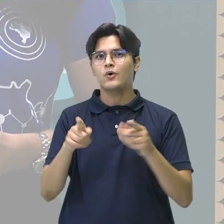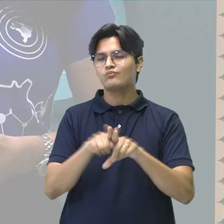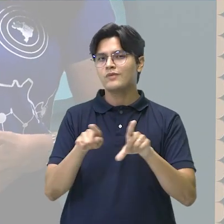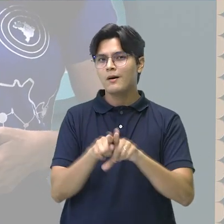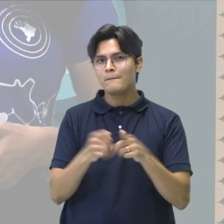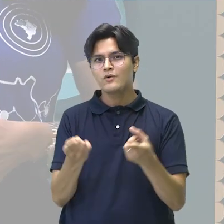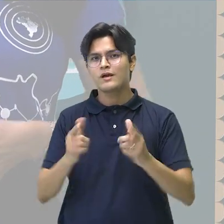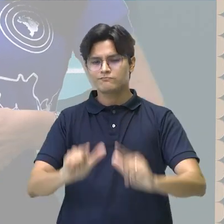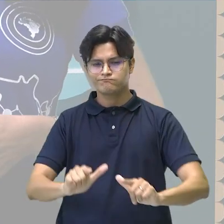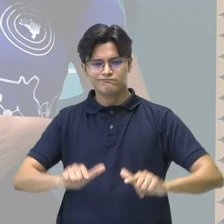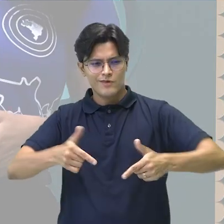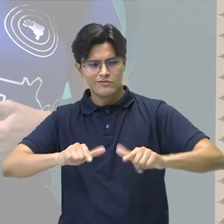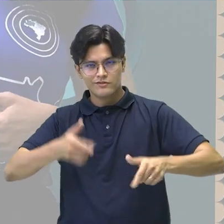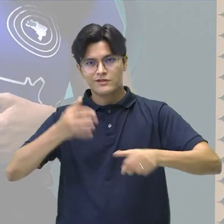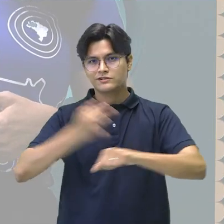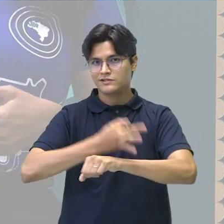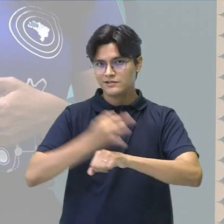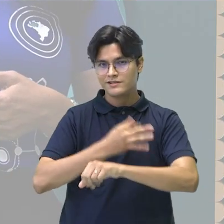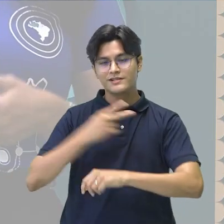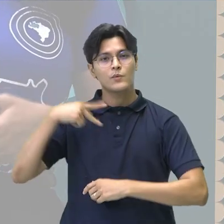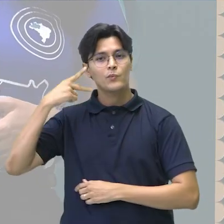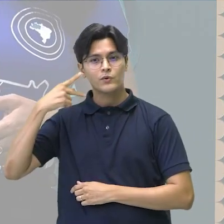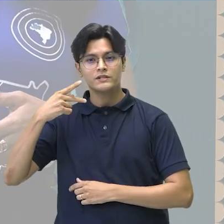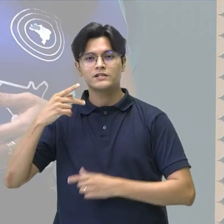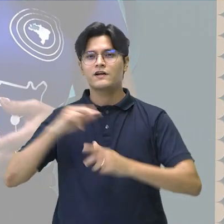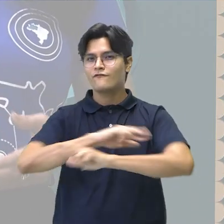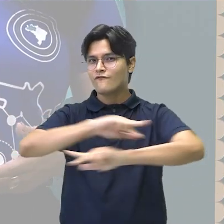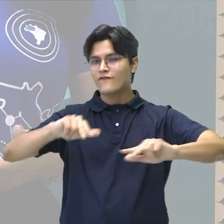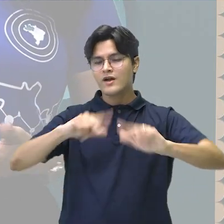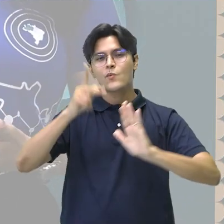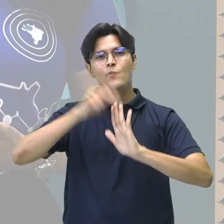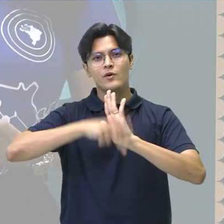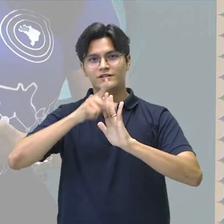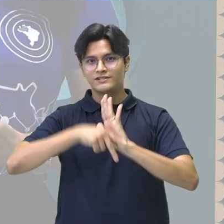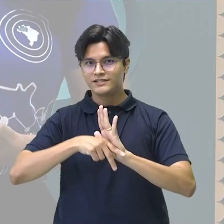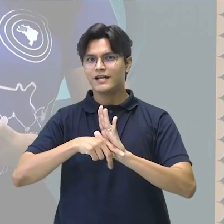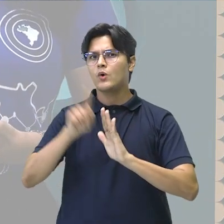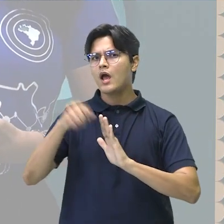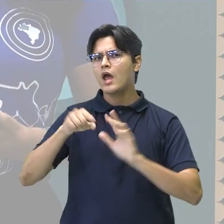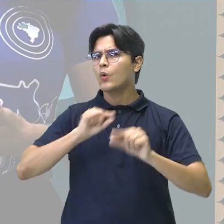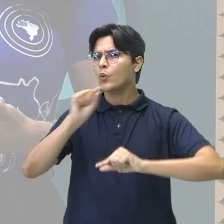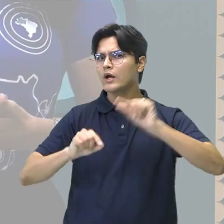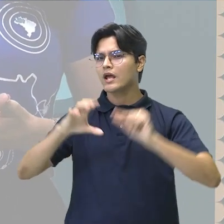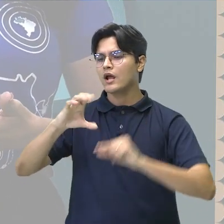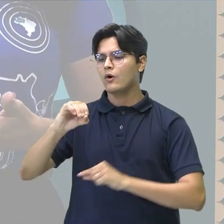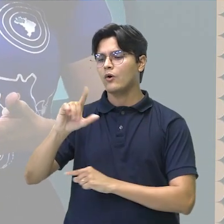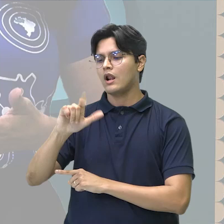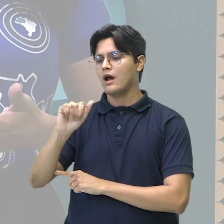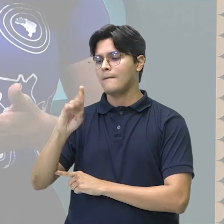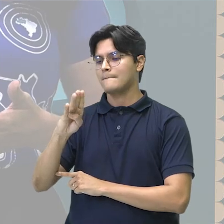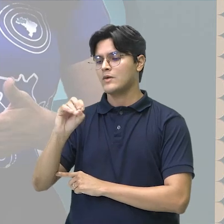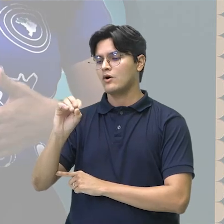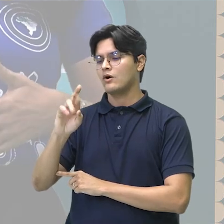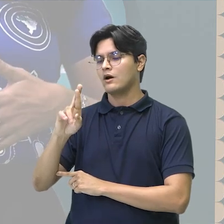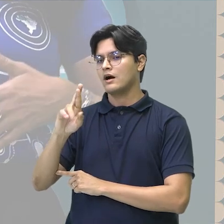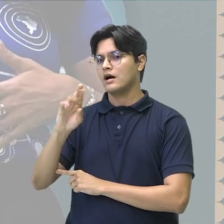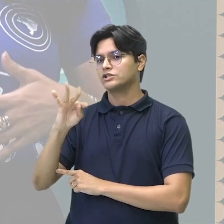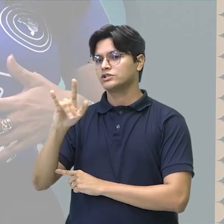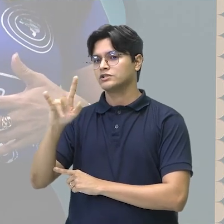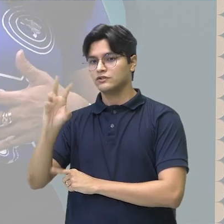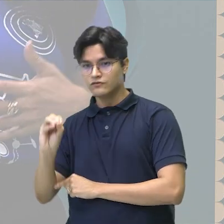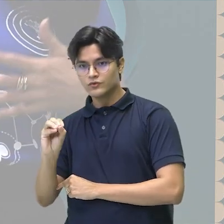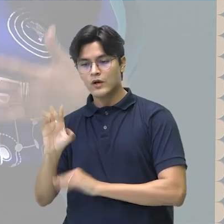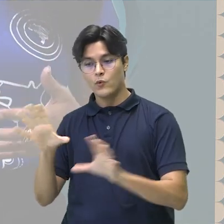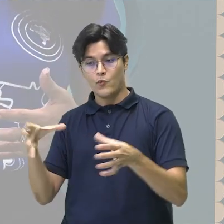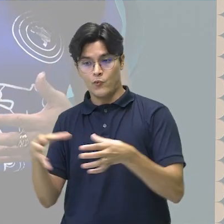resistência política. Muitos desses projetos são colaborativos e participativos,